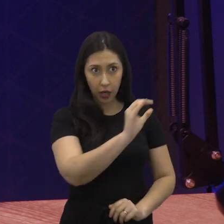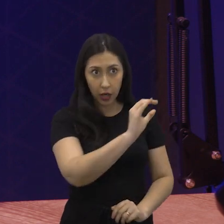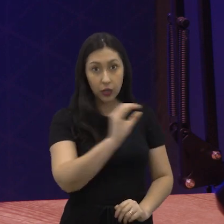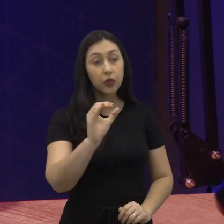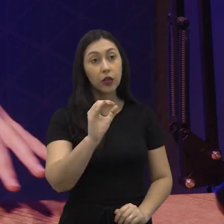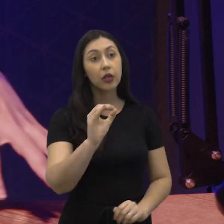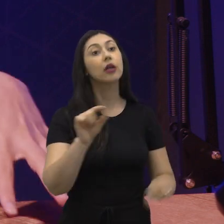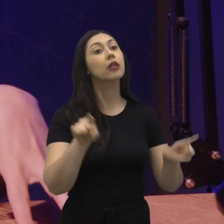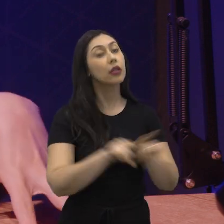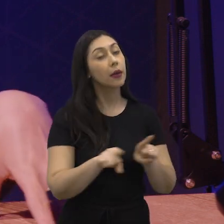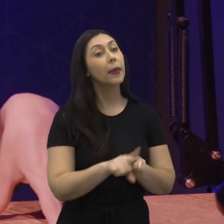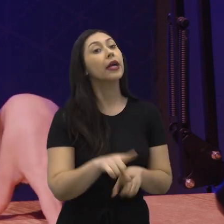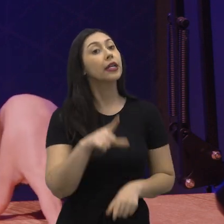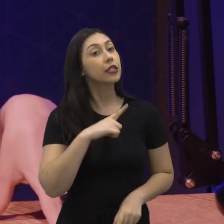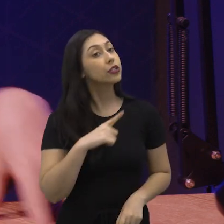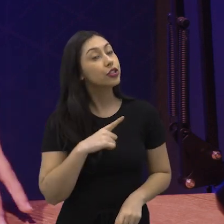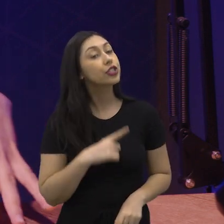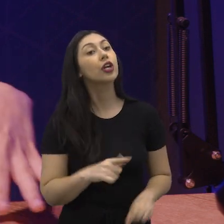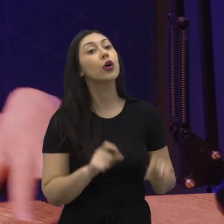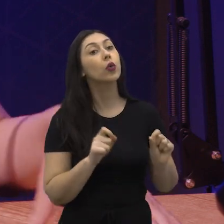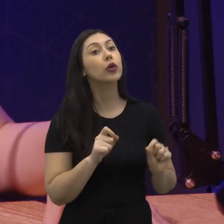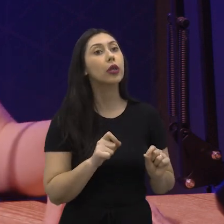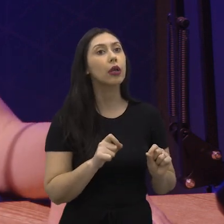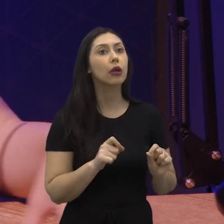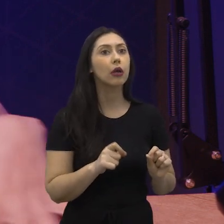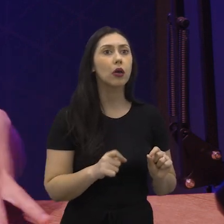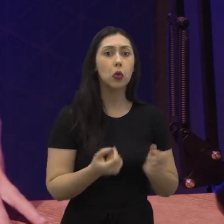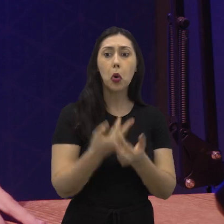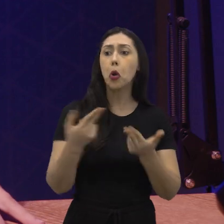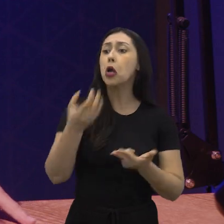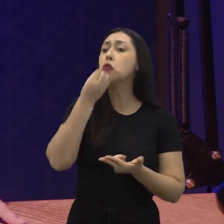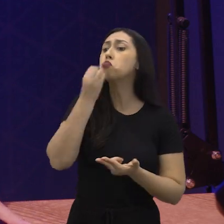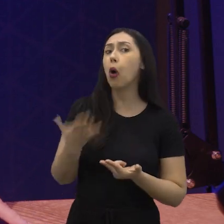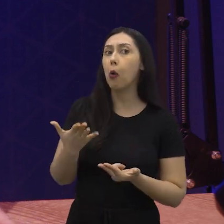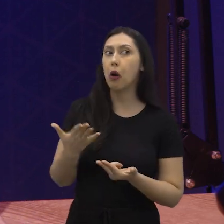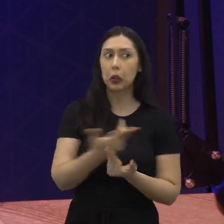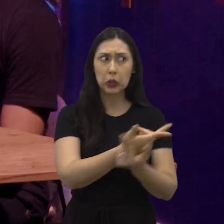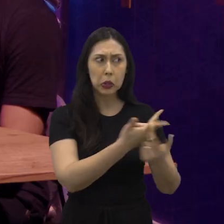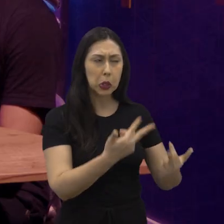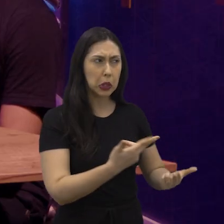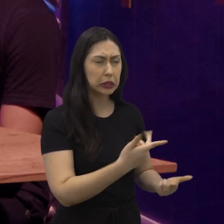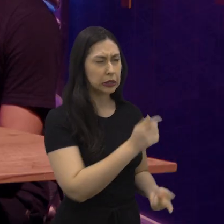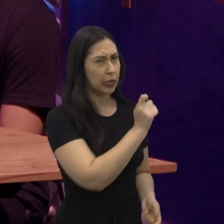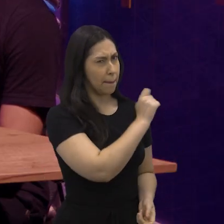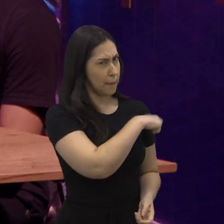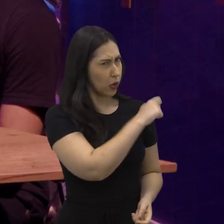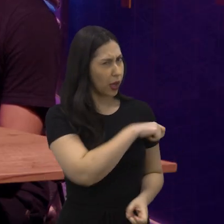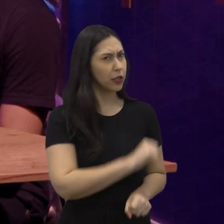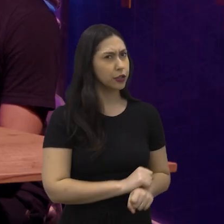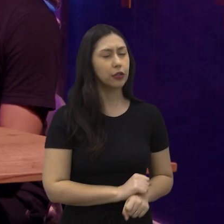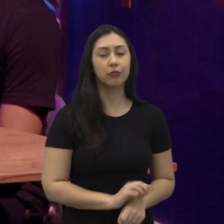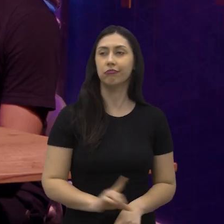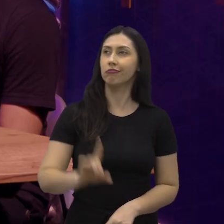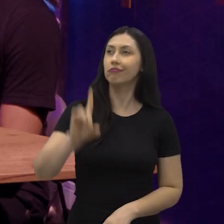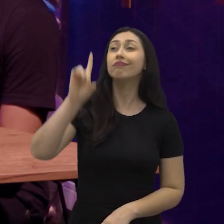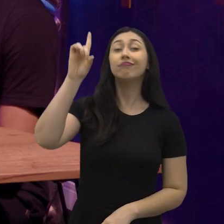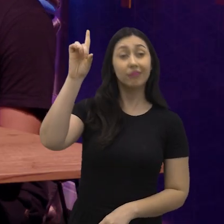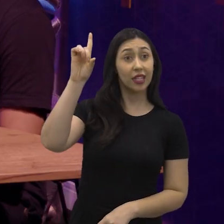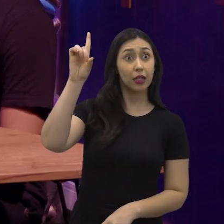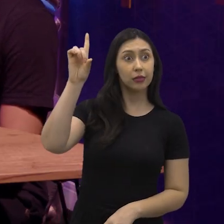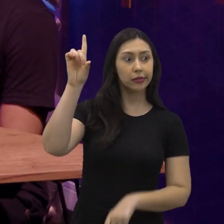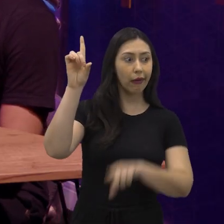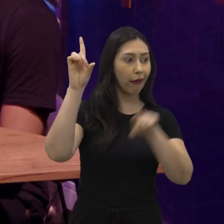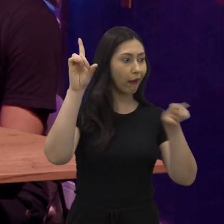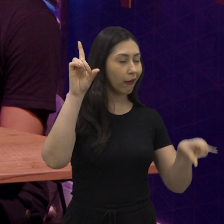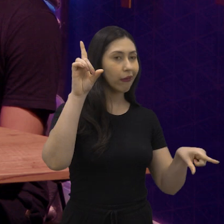Católica trouxe muito essa questão, quando se fala do bem, se fala do mal, né, Samu? Então, para falar ali de Deus, eventualmente